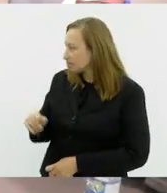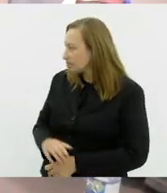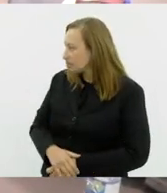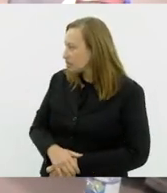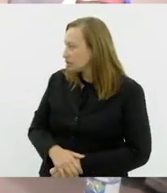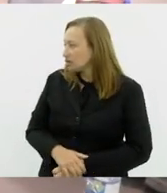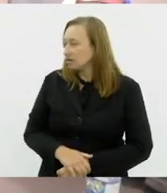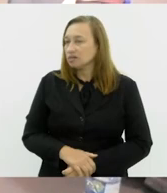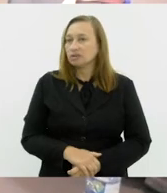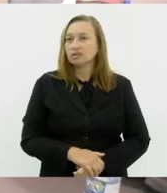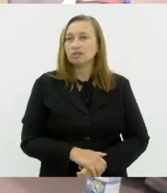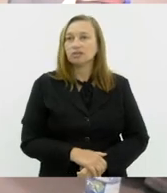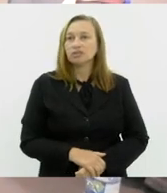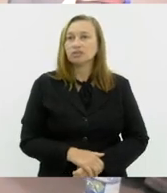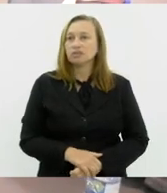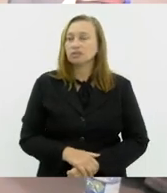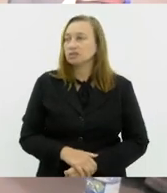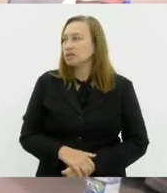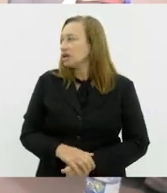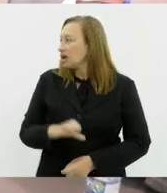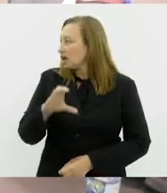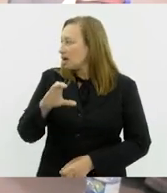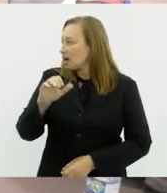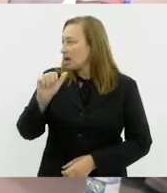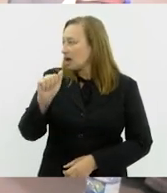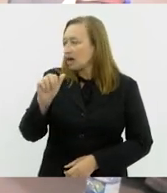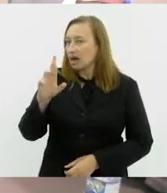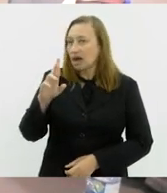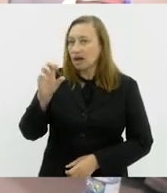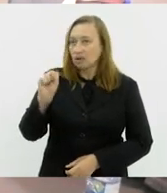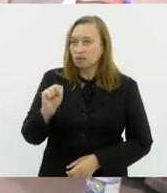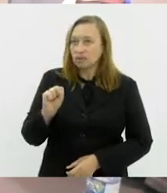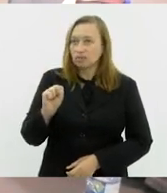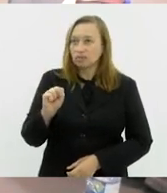Já foi? Então, o senhor Carlos Manuel, do Maitá.